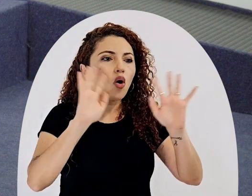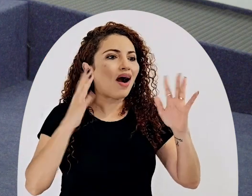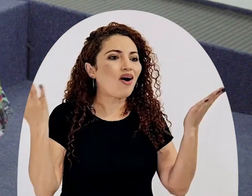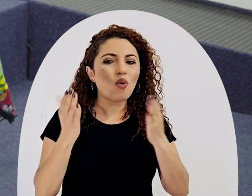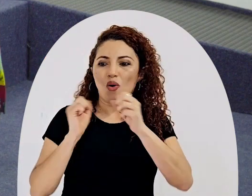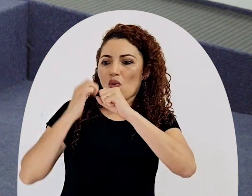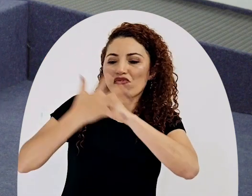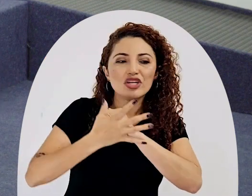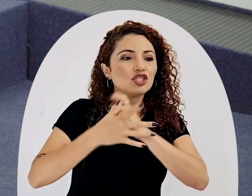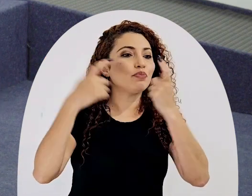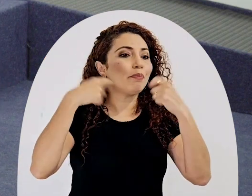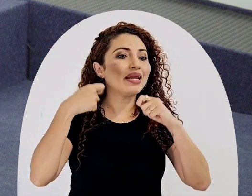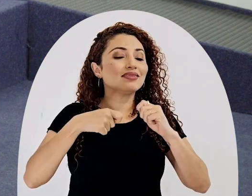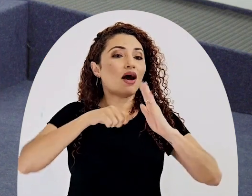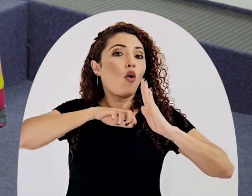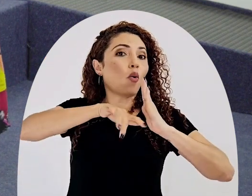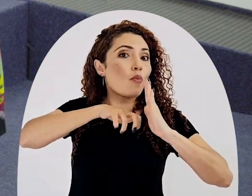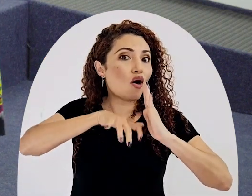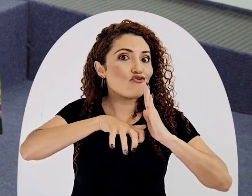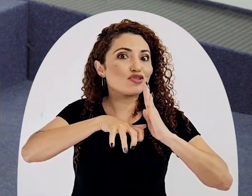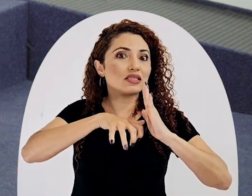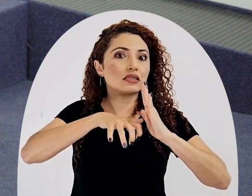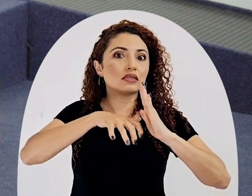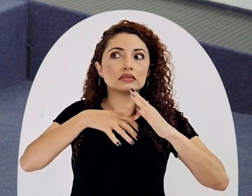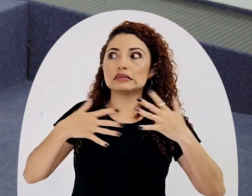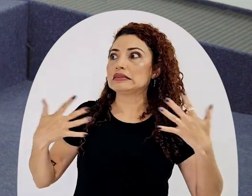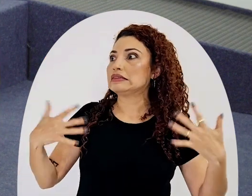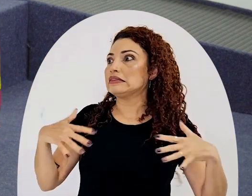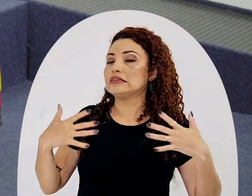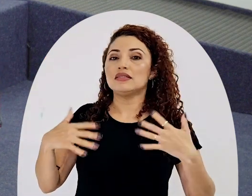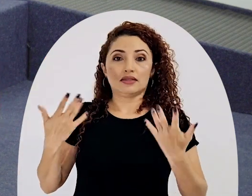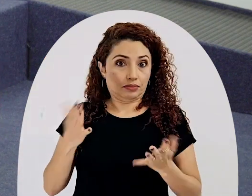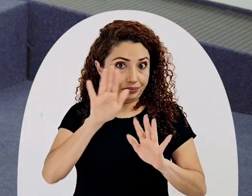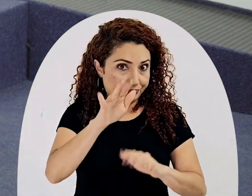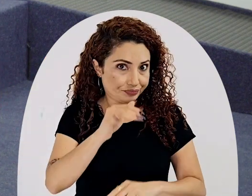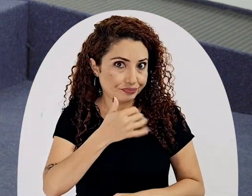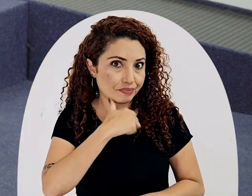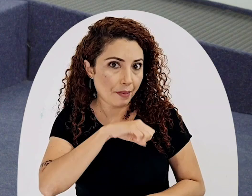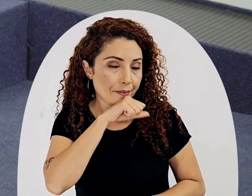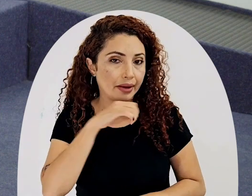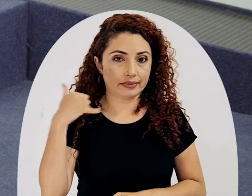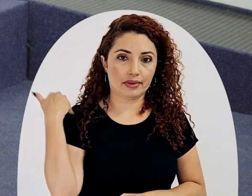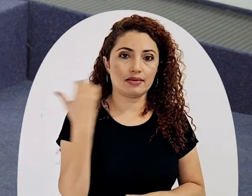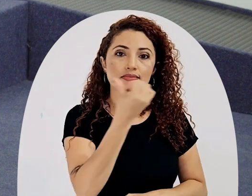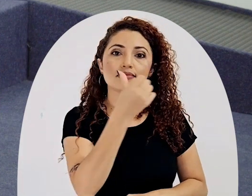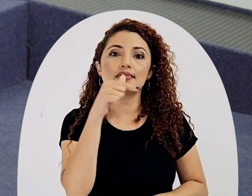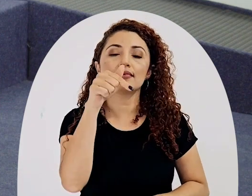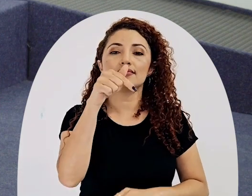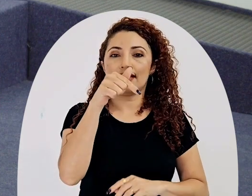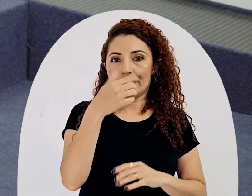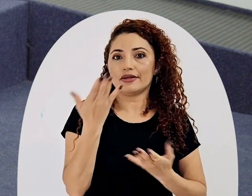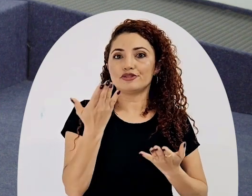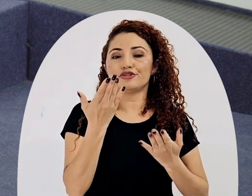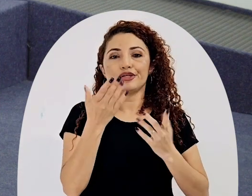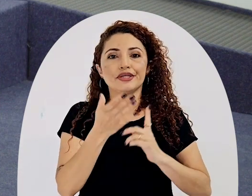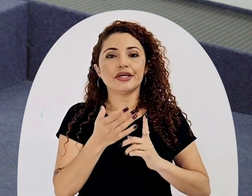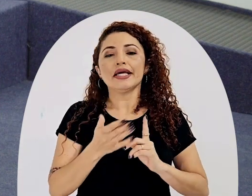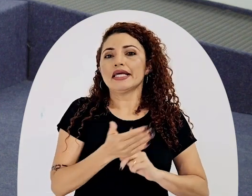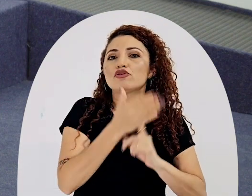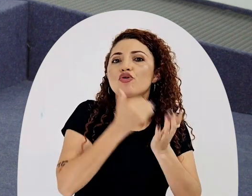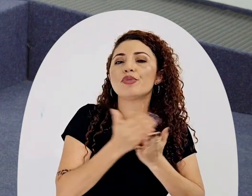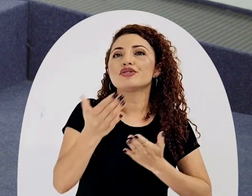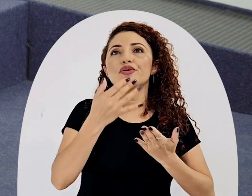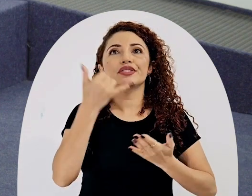E minha mãe hoje está com 67, e quando a tecnologia começou, né, o celular, baixar